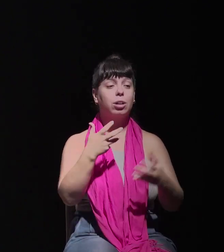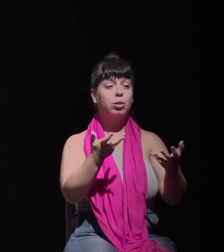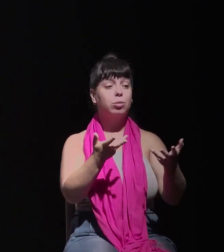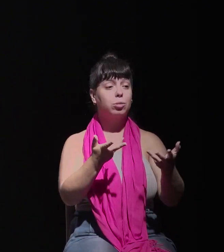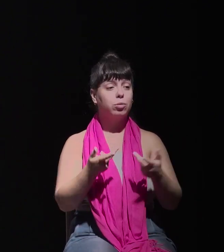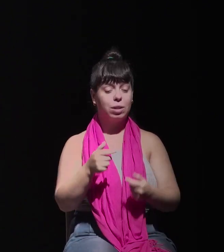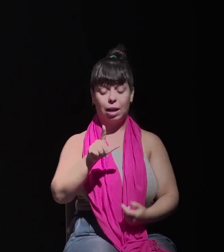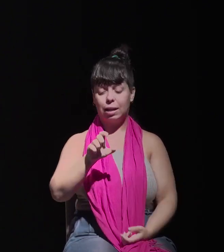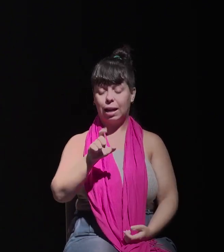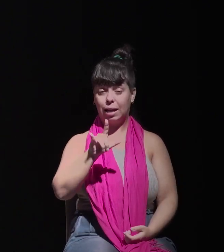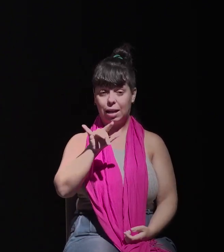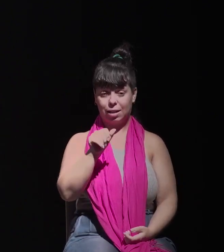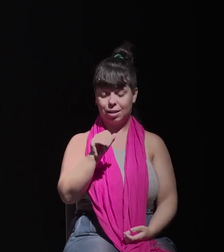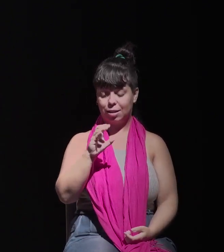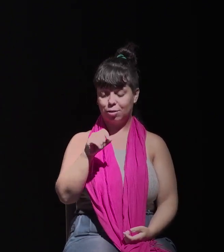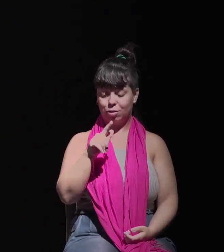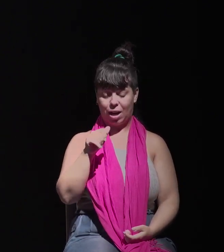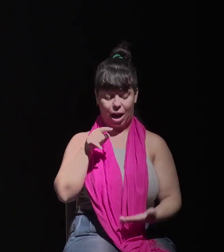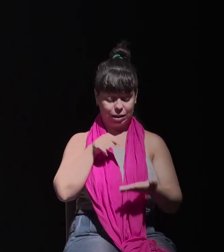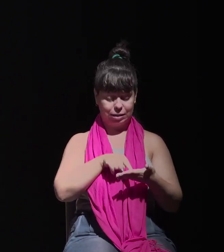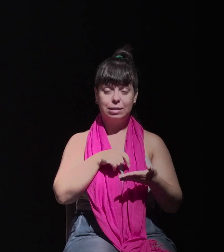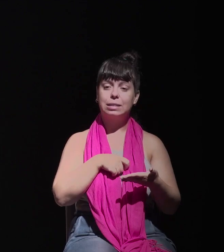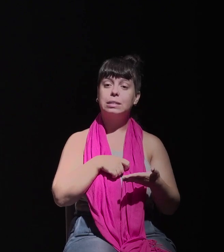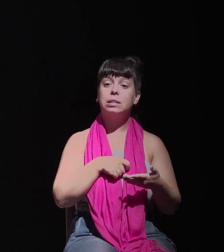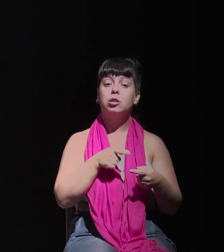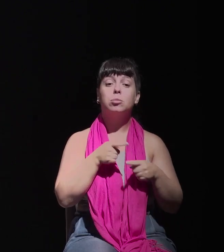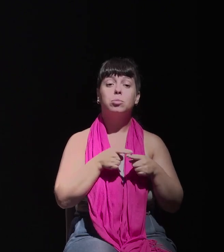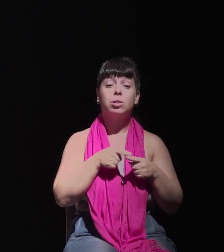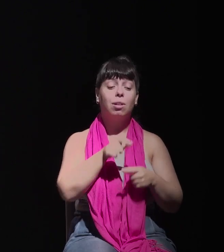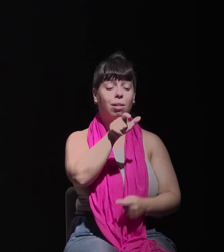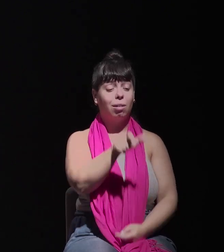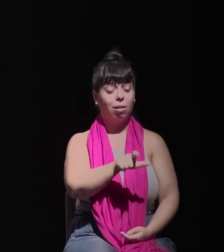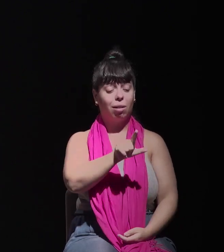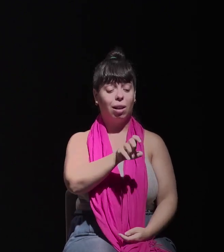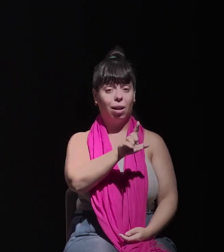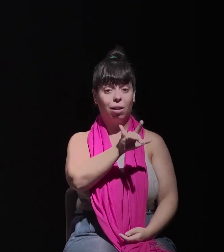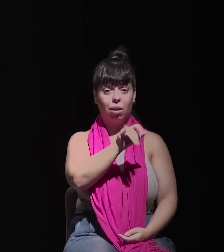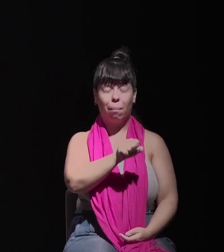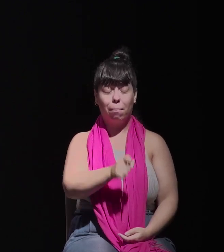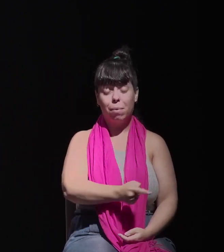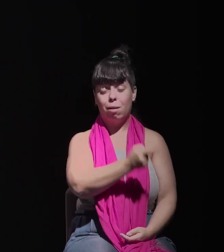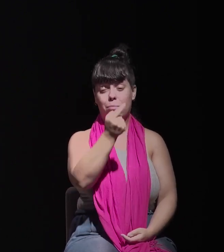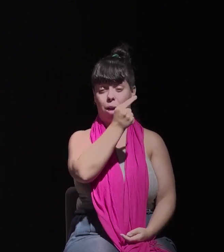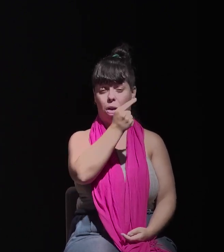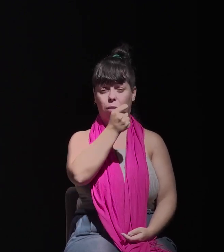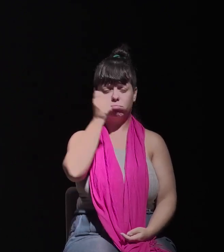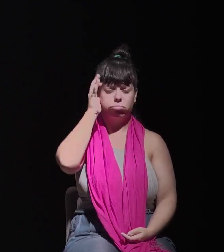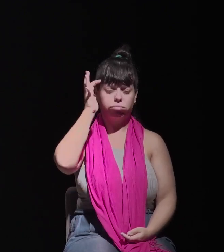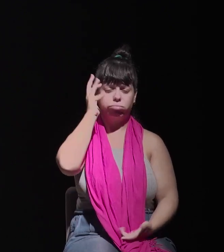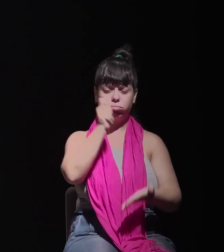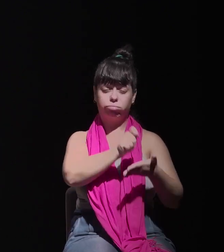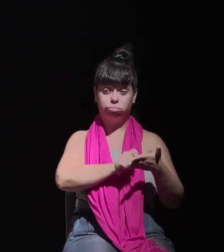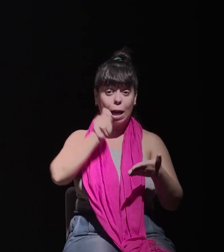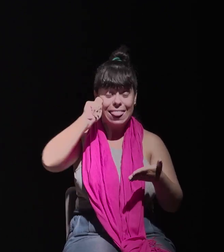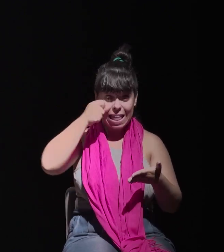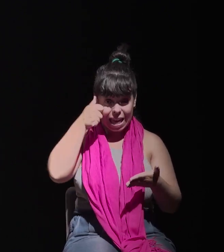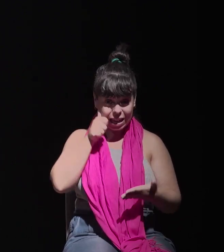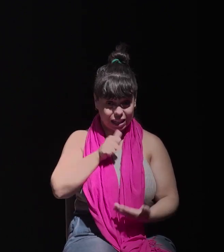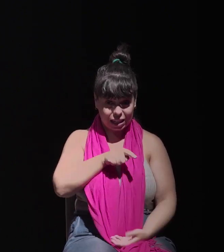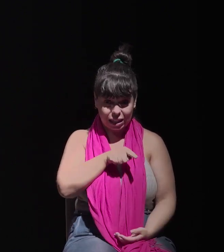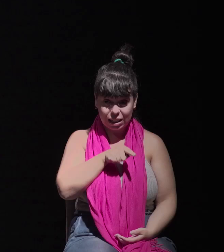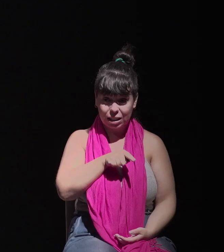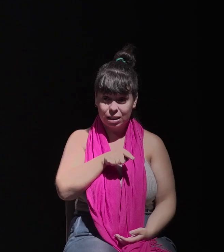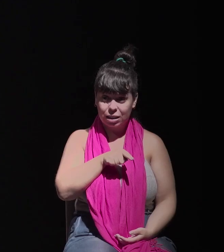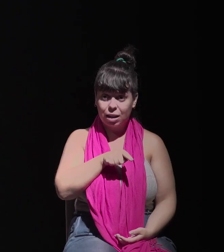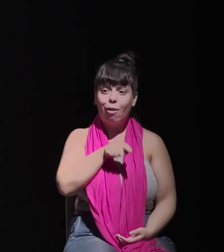Lélia Gonzalez, porque ela foi a primeira intelectual negra a trazer